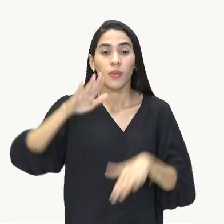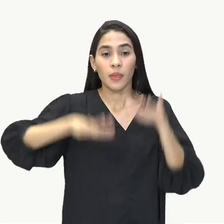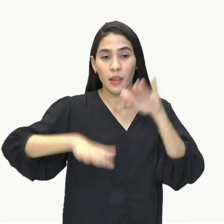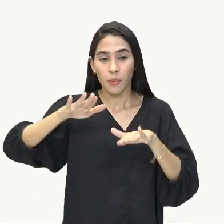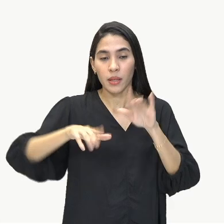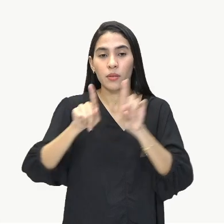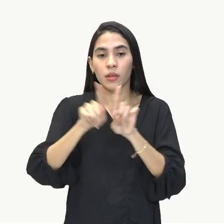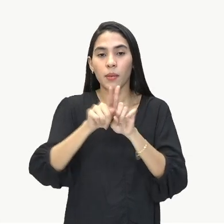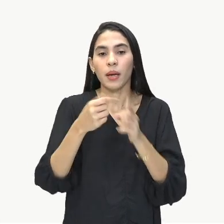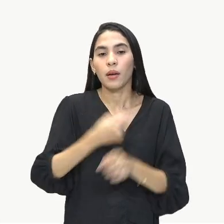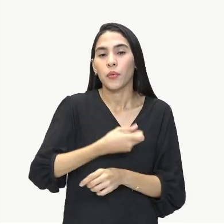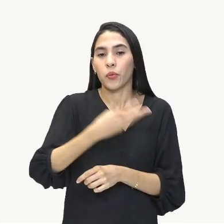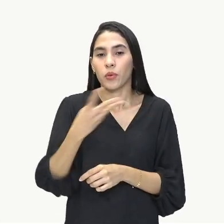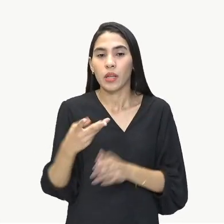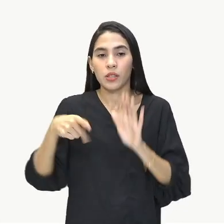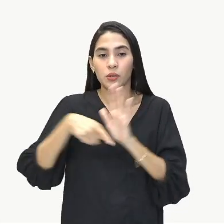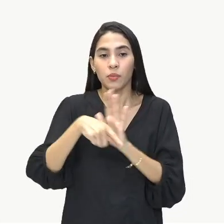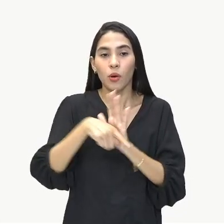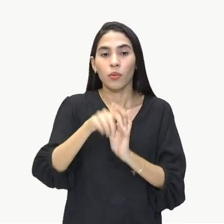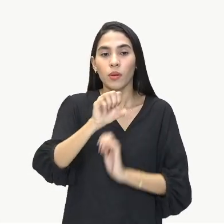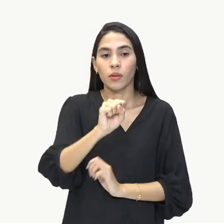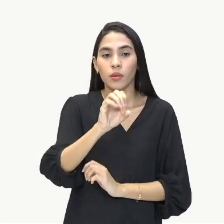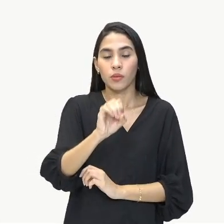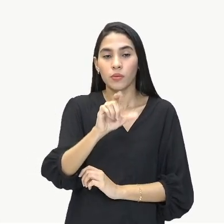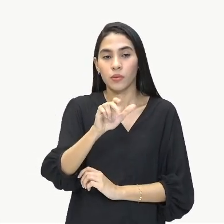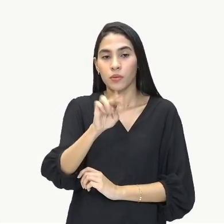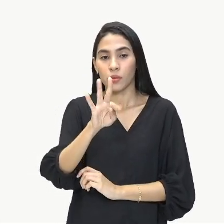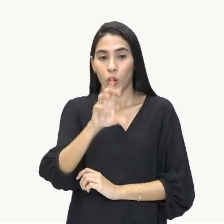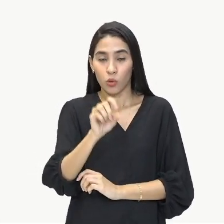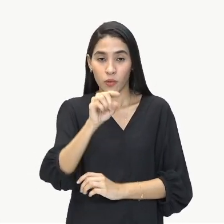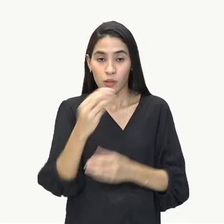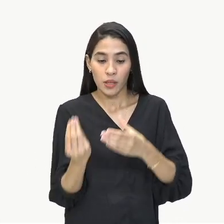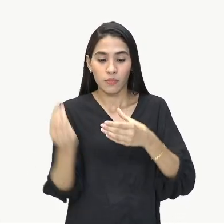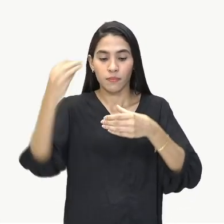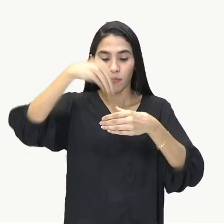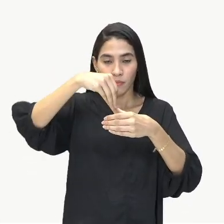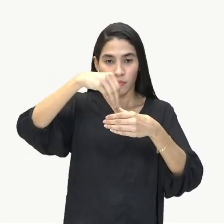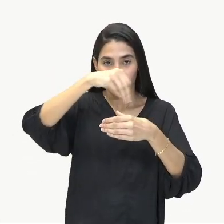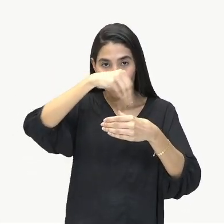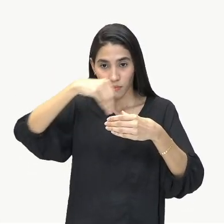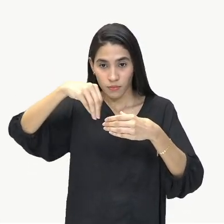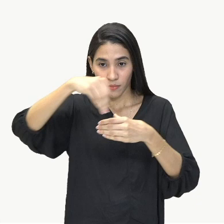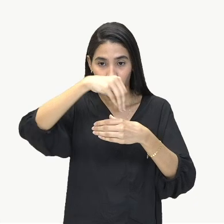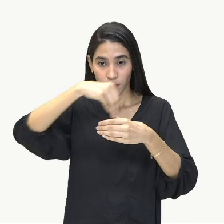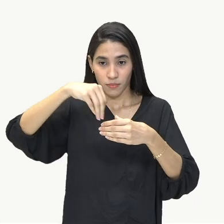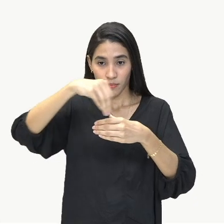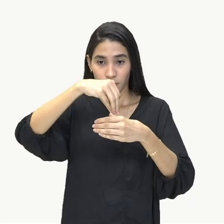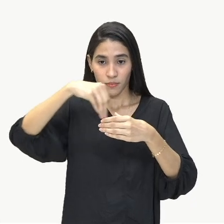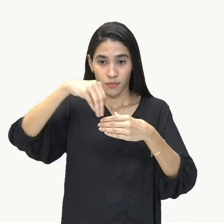Dependendo da quantidade de soluto que você coloca dentro de